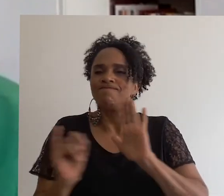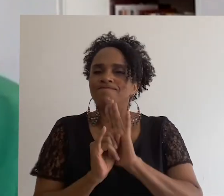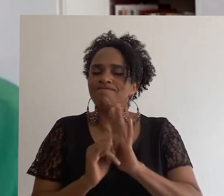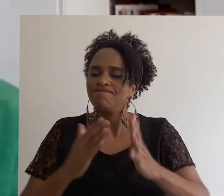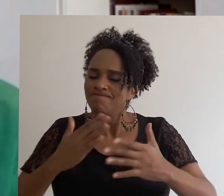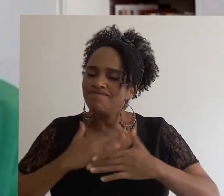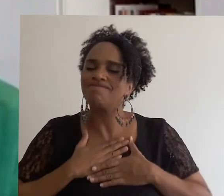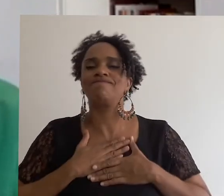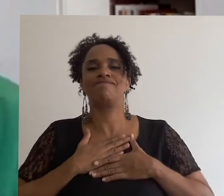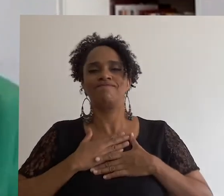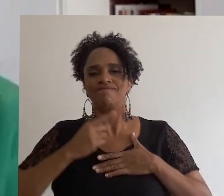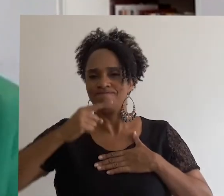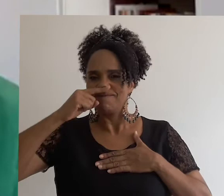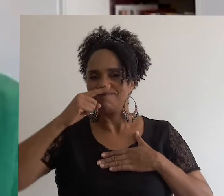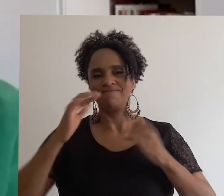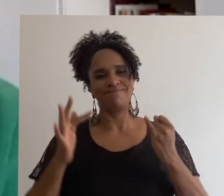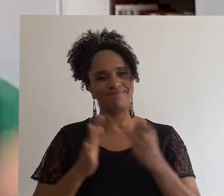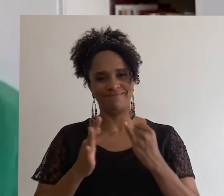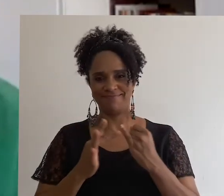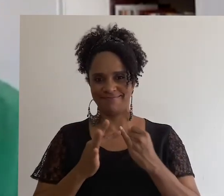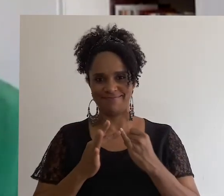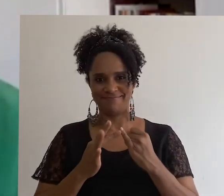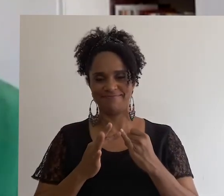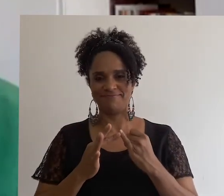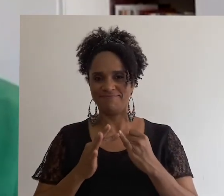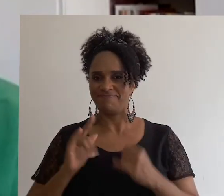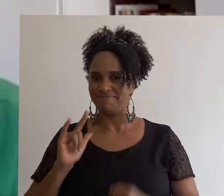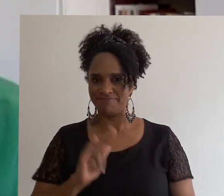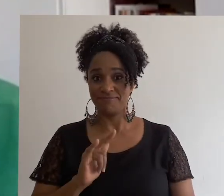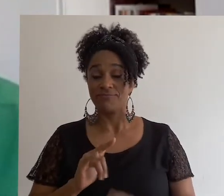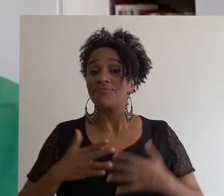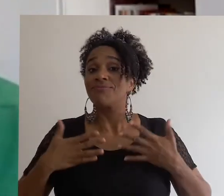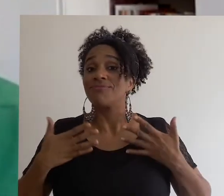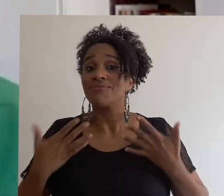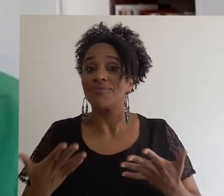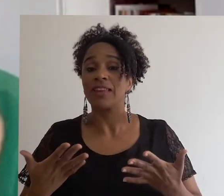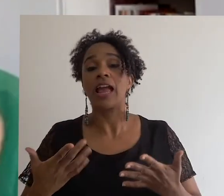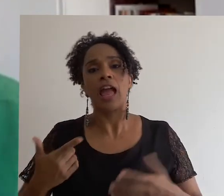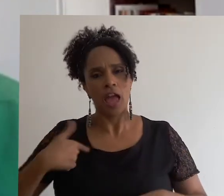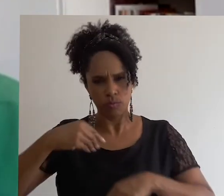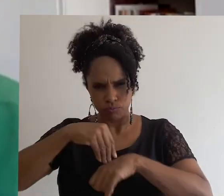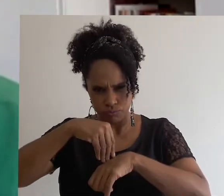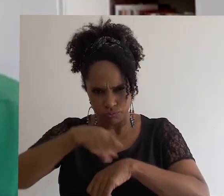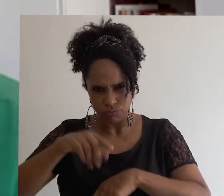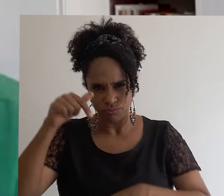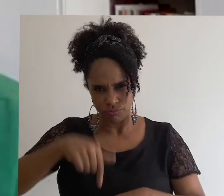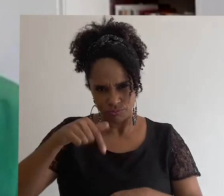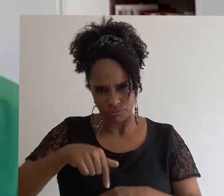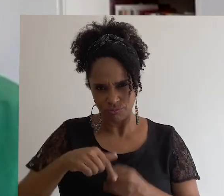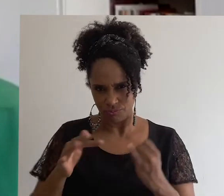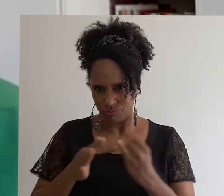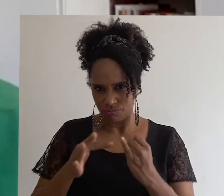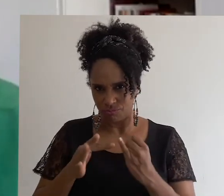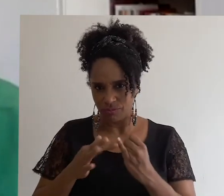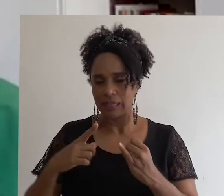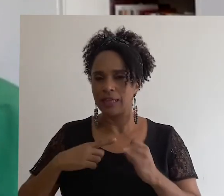este local. E também, só para finalizar, Bárbara, eu quero aqui dizer que hoje o Instituto Federal da Bahia tem